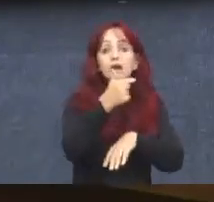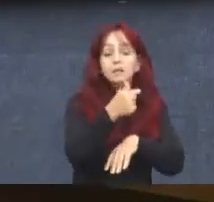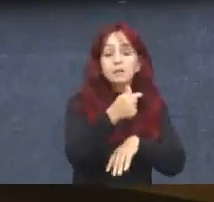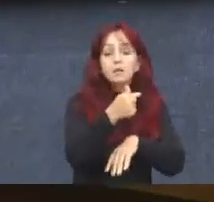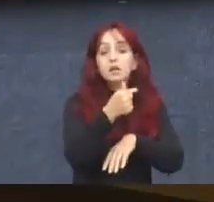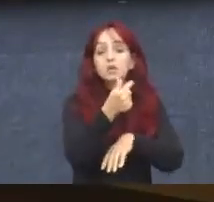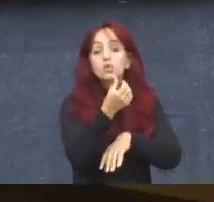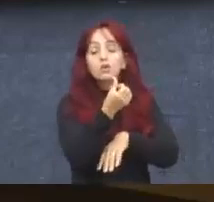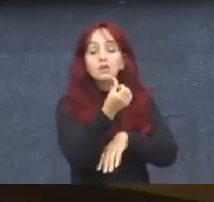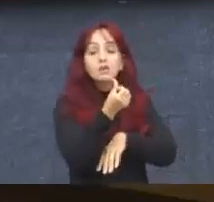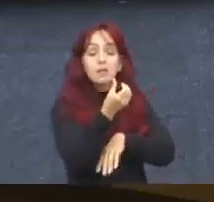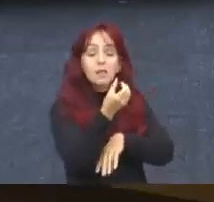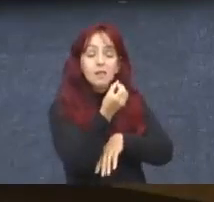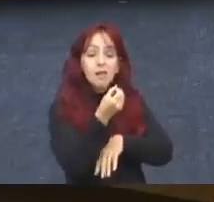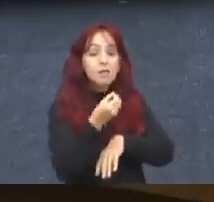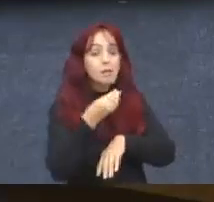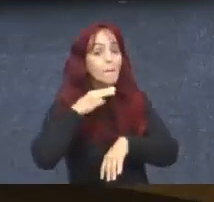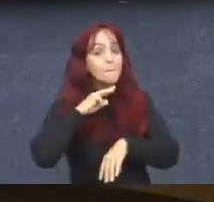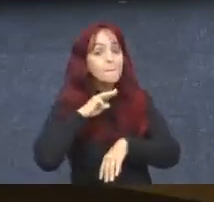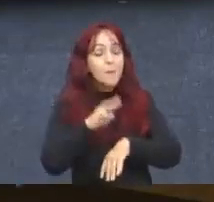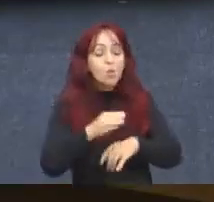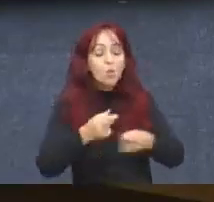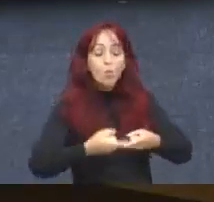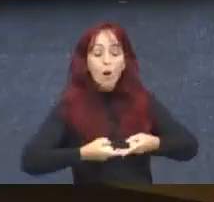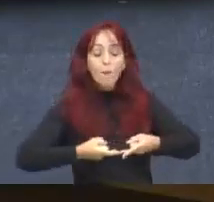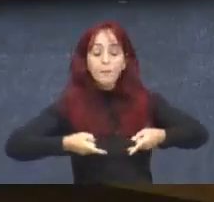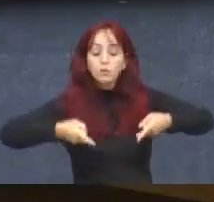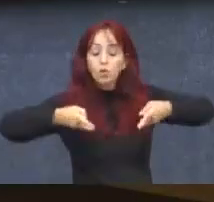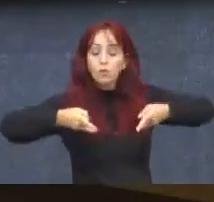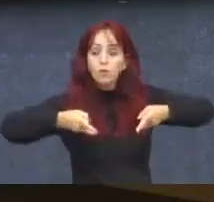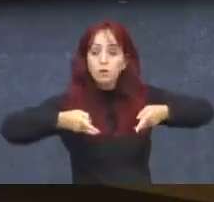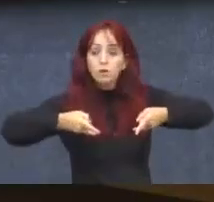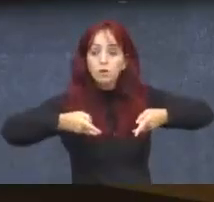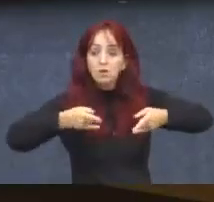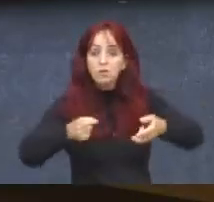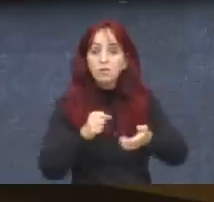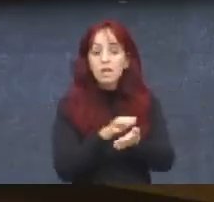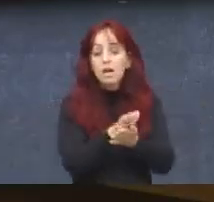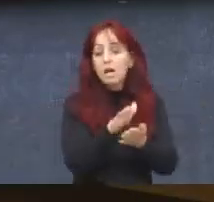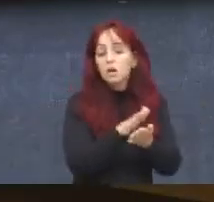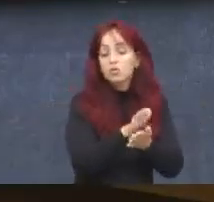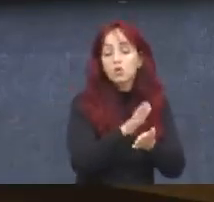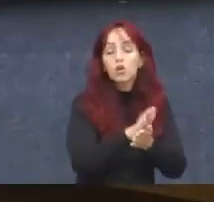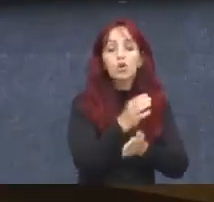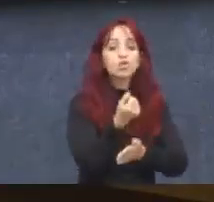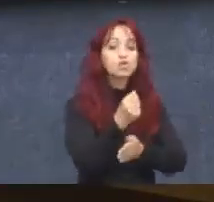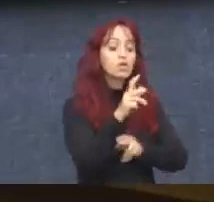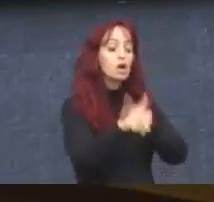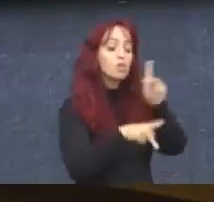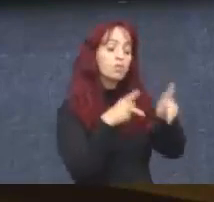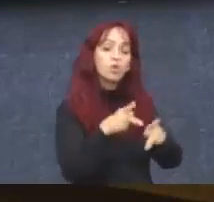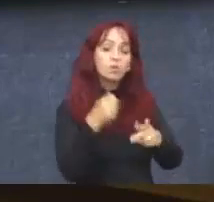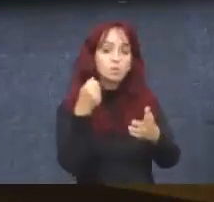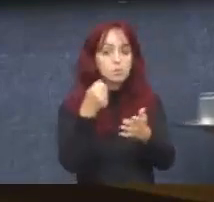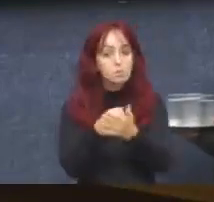mil absorventes que a senhora embolsou de dinheiro público para pagar campanha para a